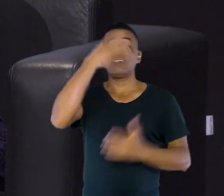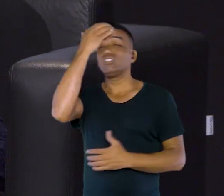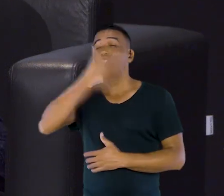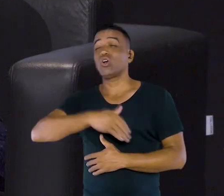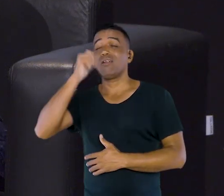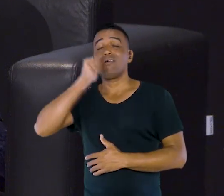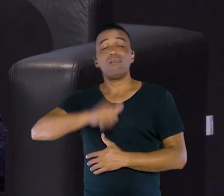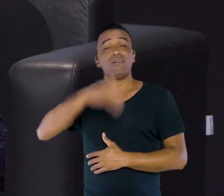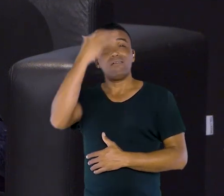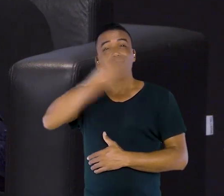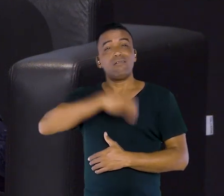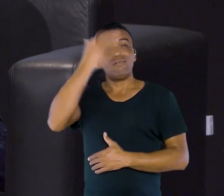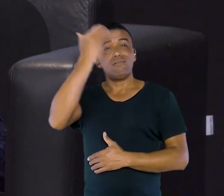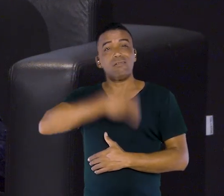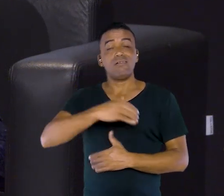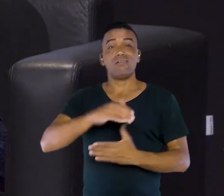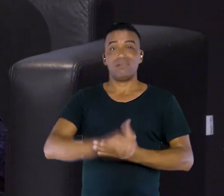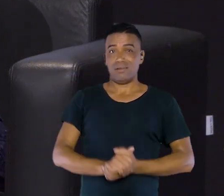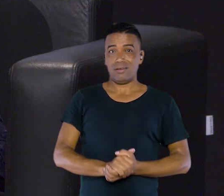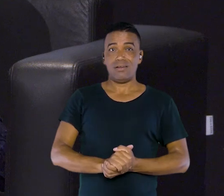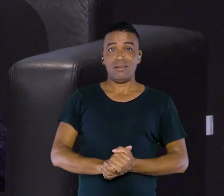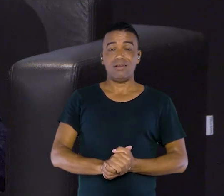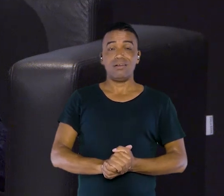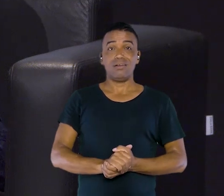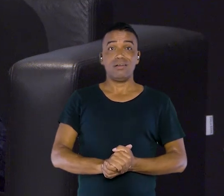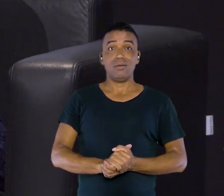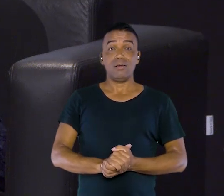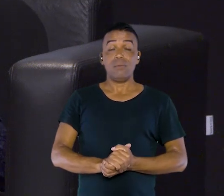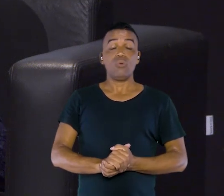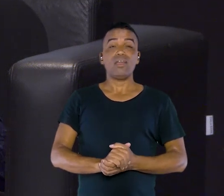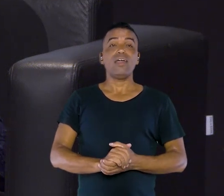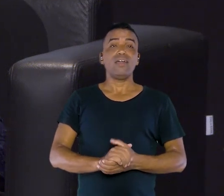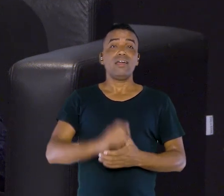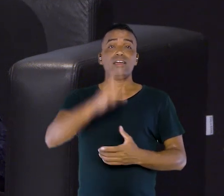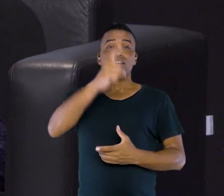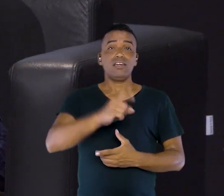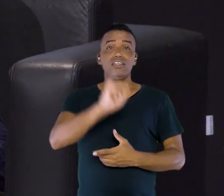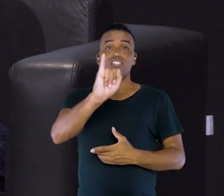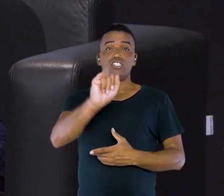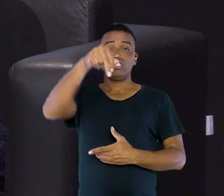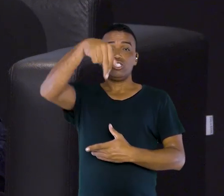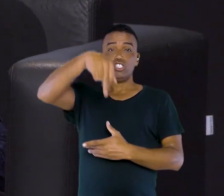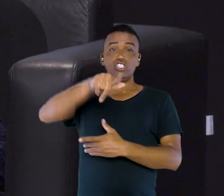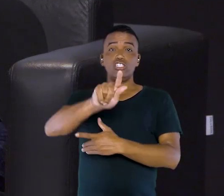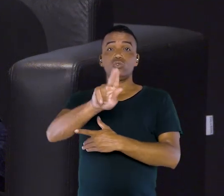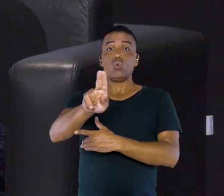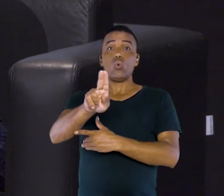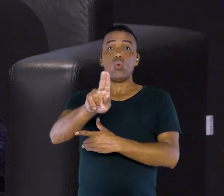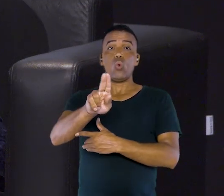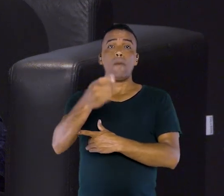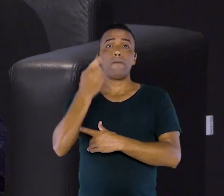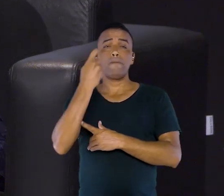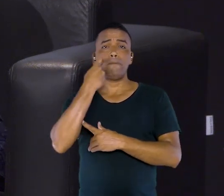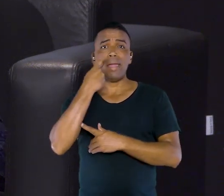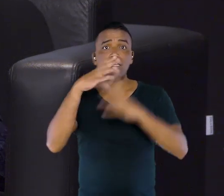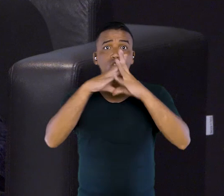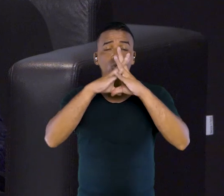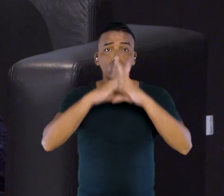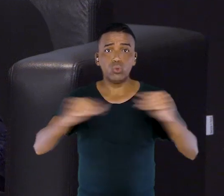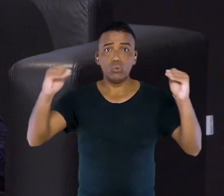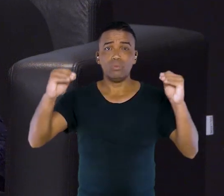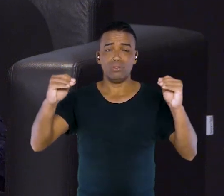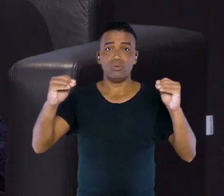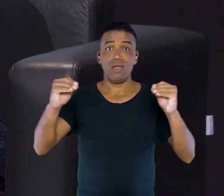assim porque a Volta Grande do Xingu, os peixes estavam desaparecendo. Aí ela